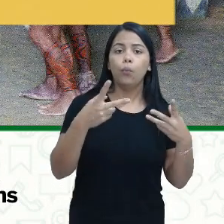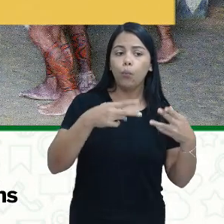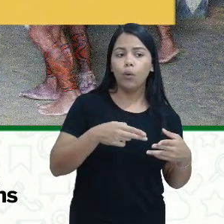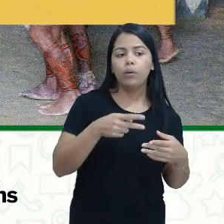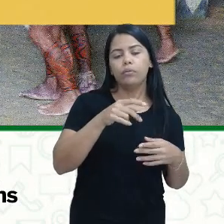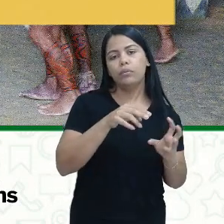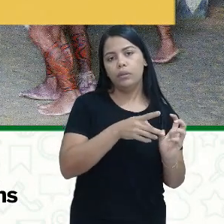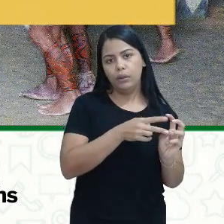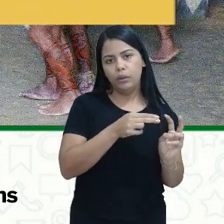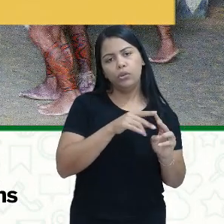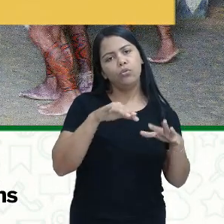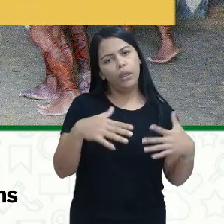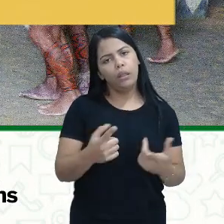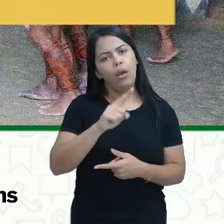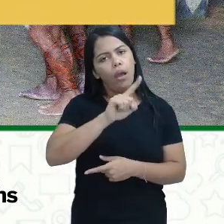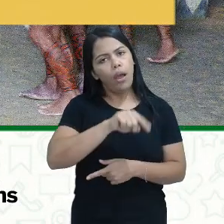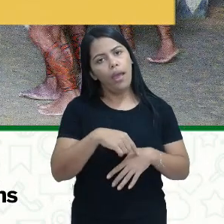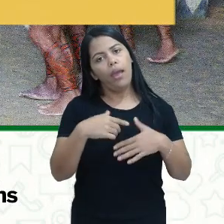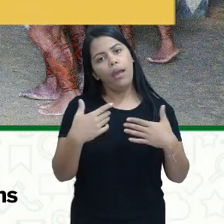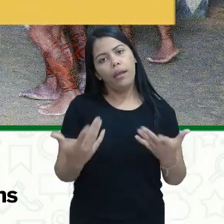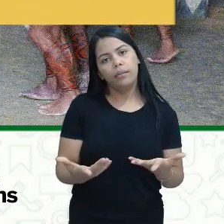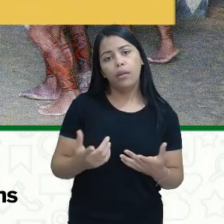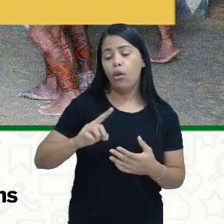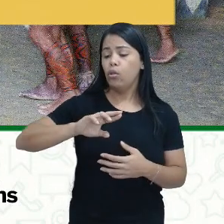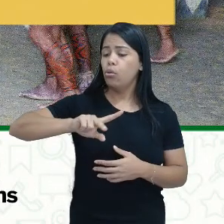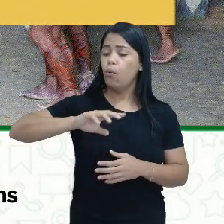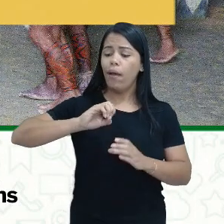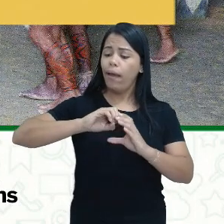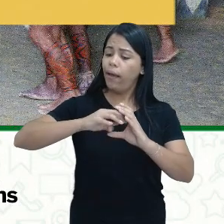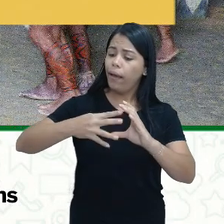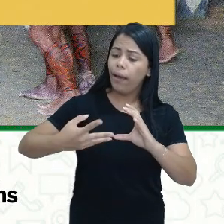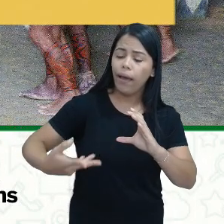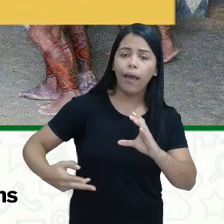modo, não são características